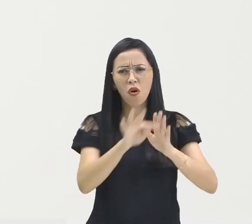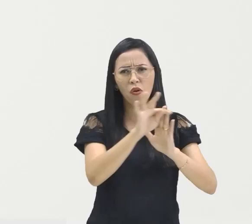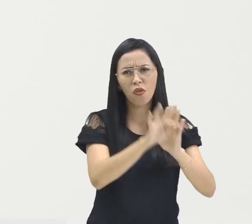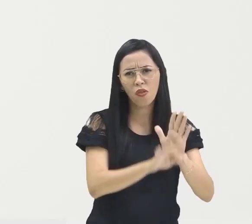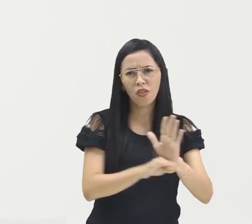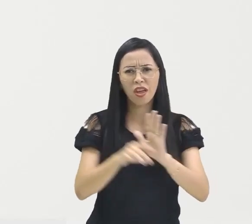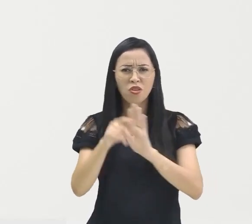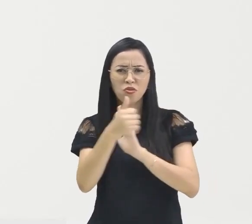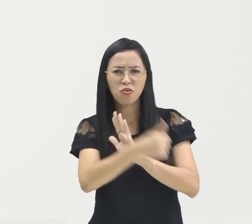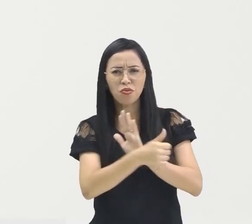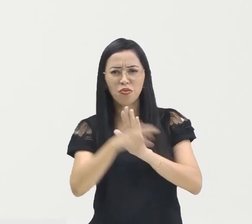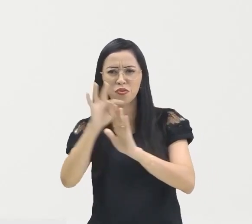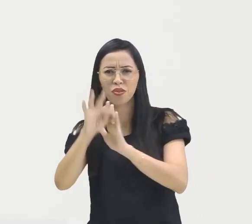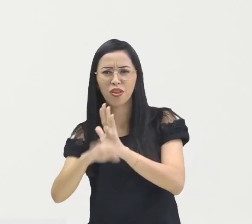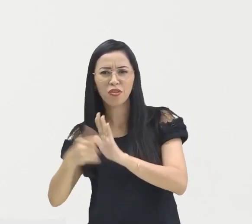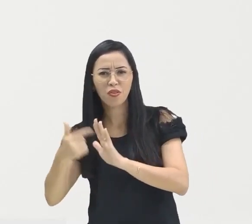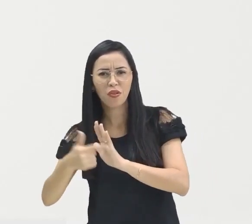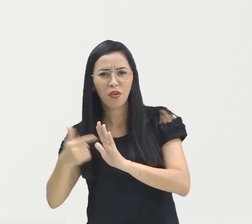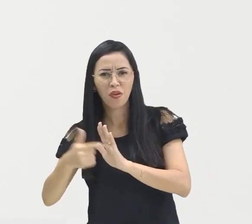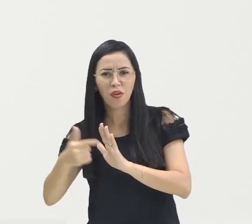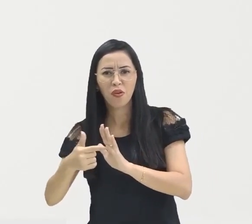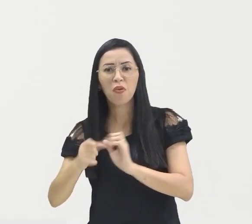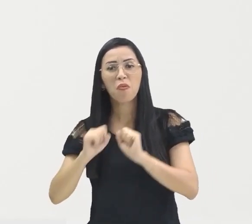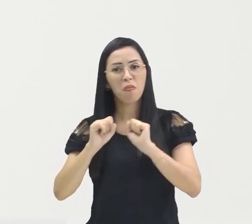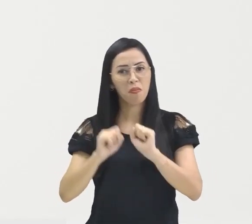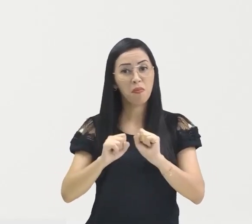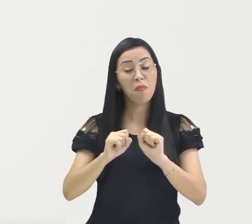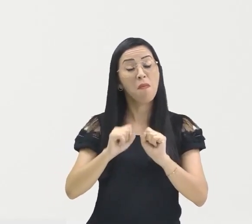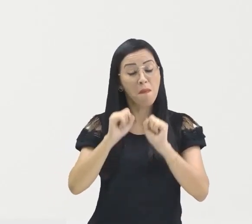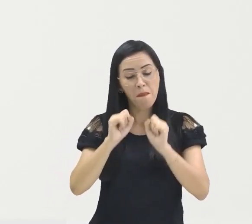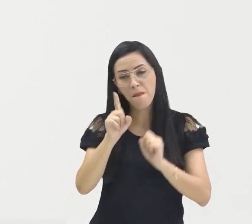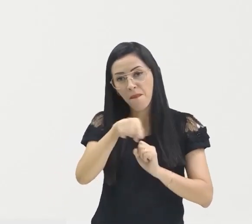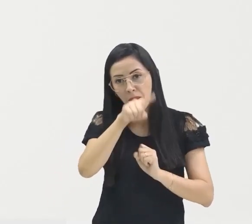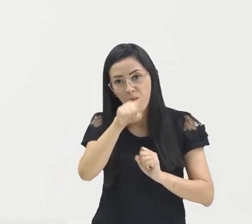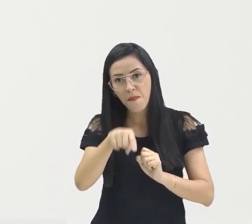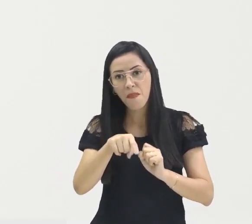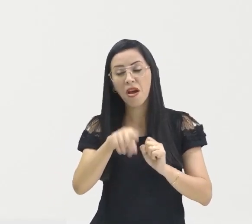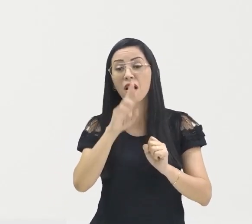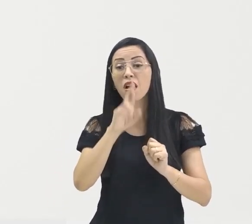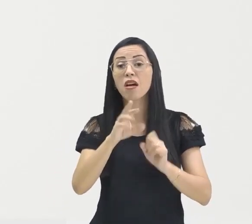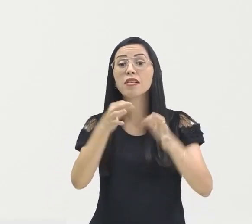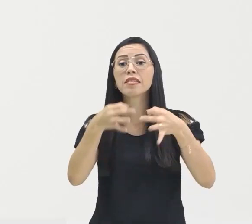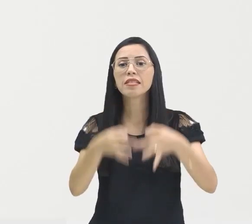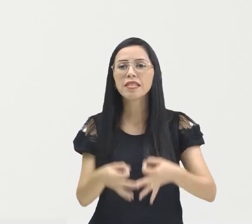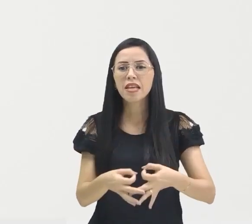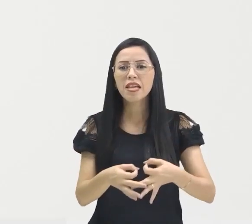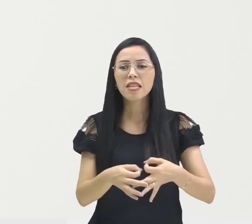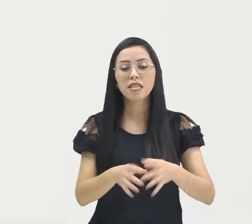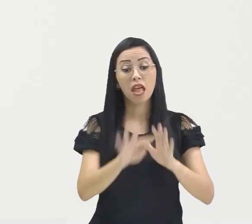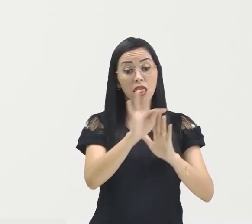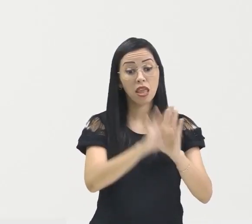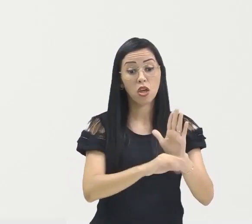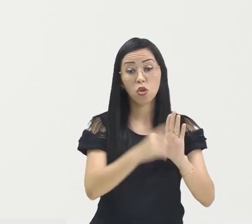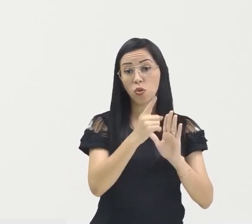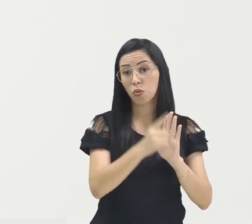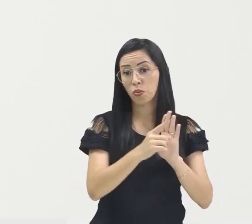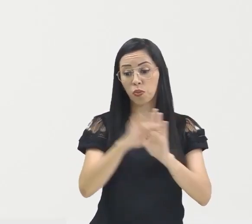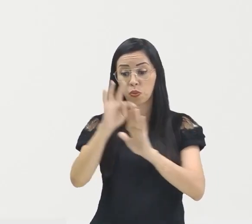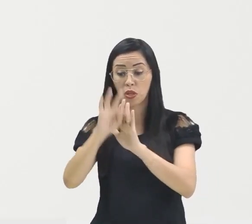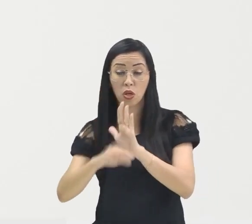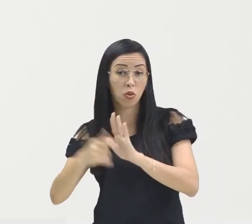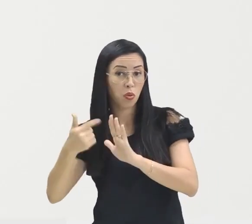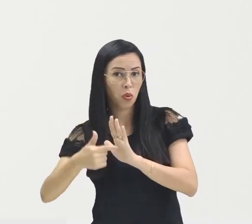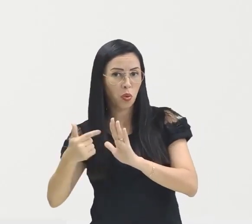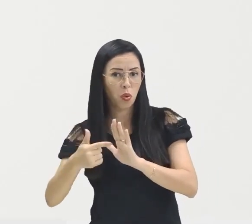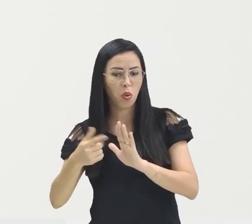é a dislexia? Marque a alternativa correta. Os textos abordam o mesmo assunto, ou seja, a dificuldade